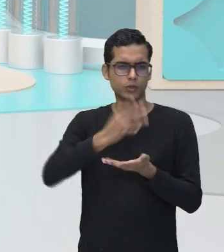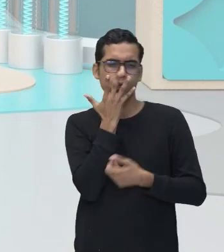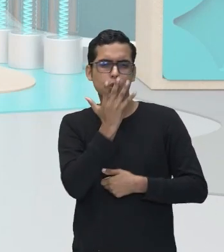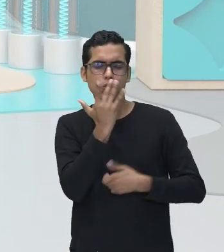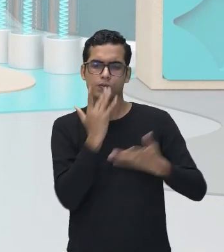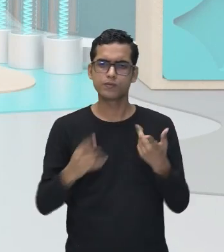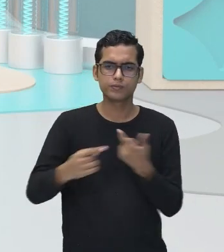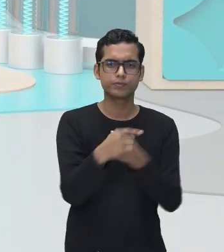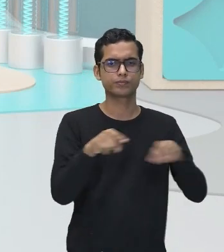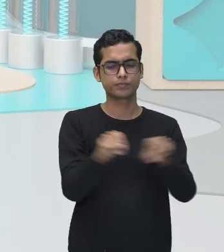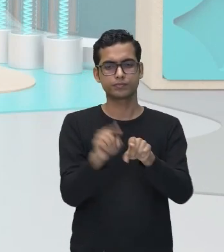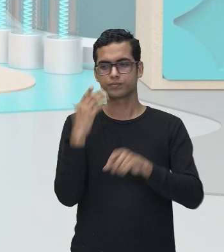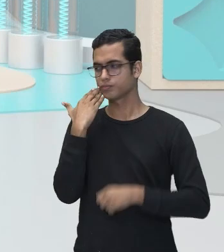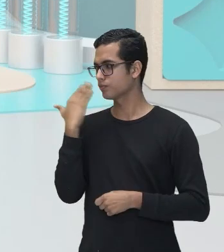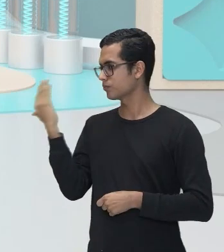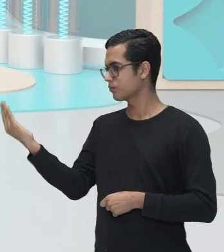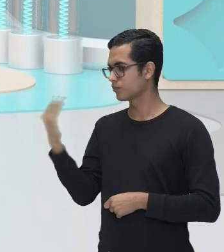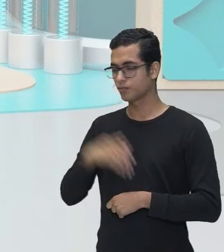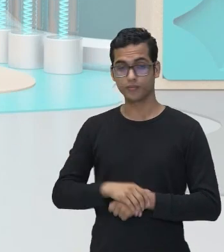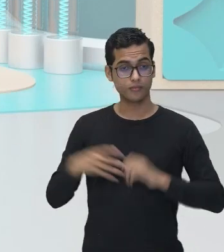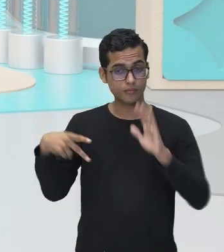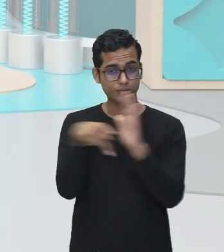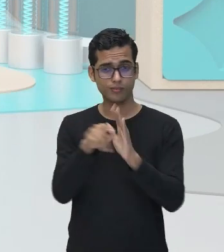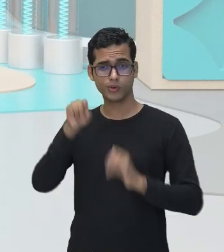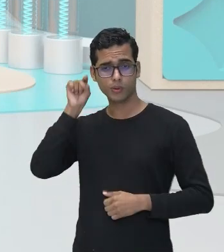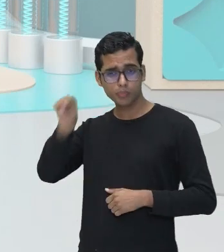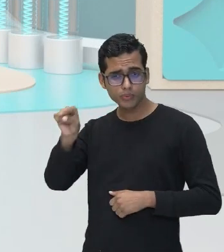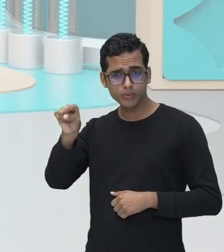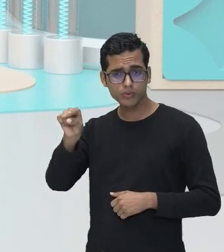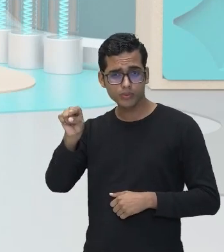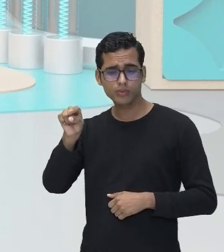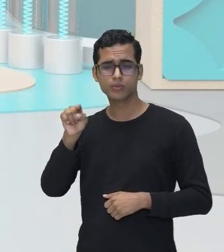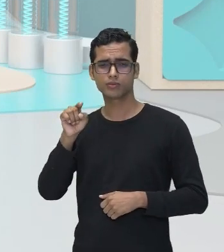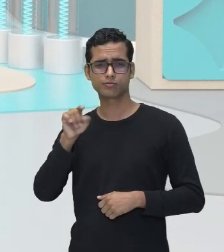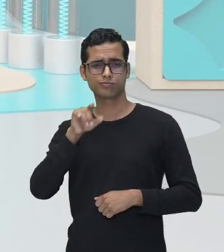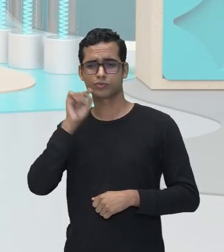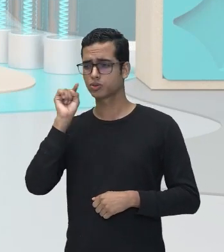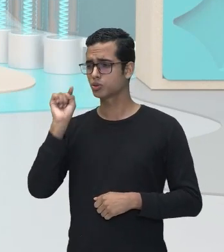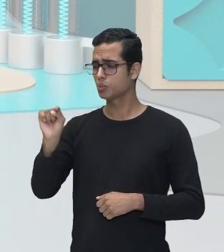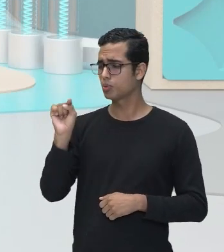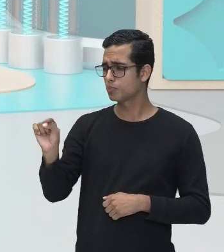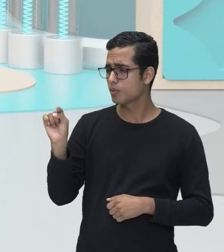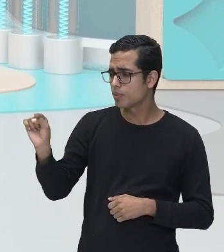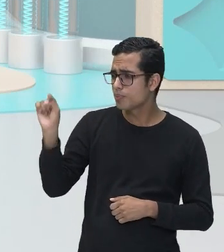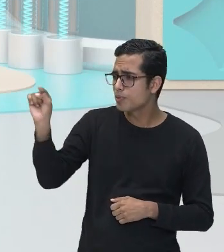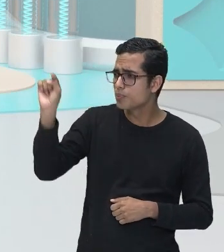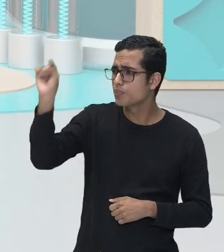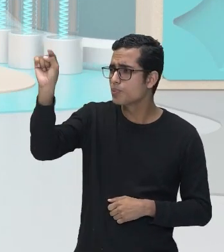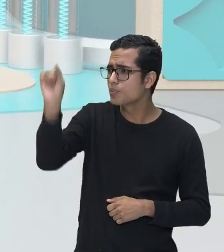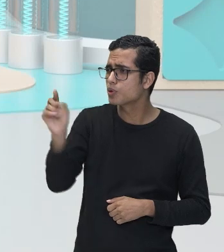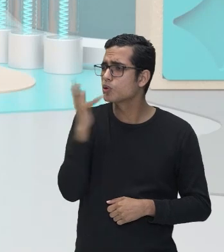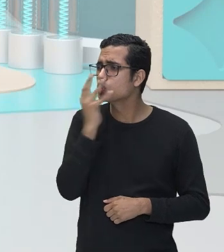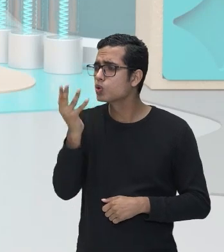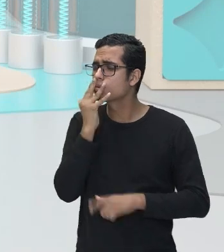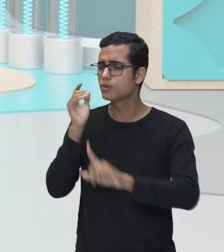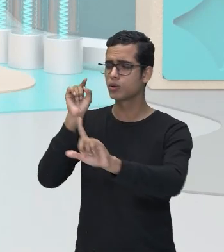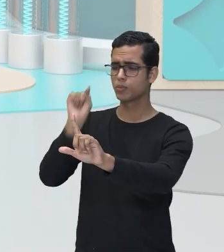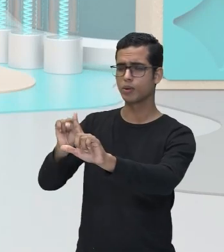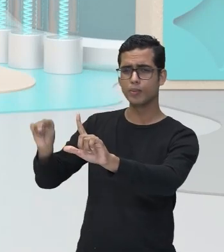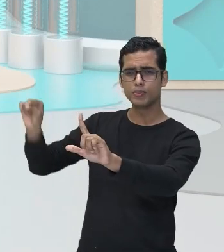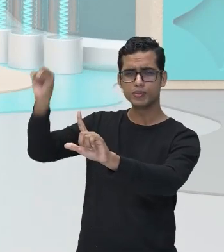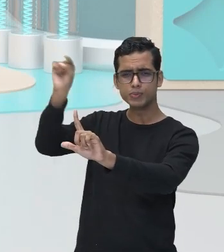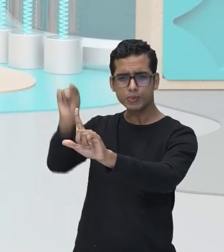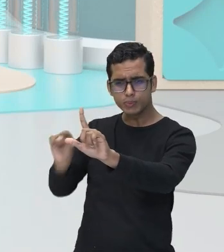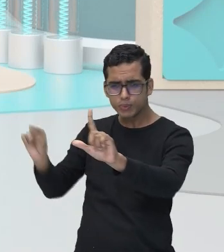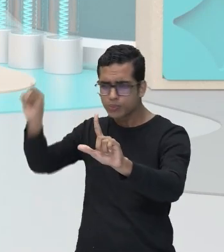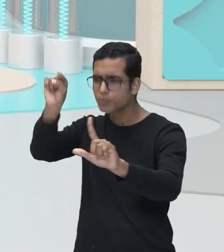falou, que o ponto ele não tem dimensão. Então, o artista ele colocou aqui vários pontos coloridos, alguns menores, outros